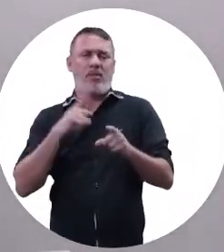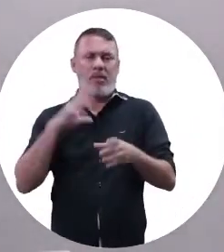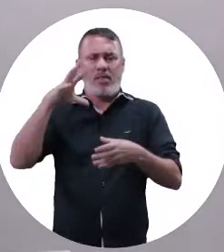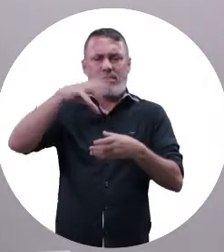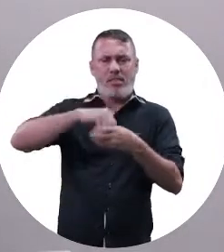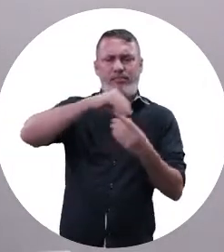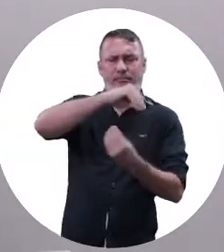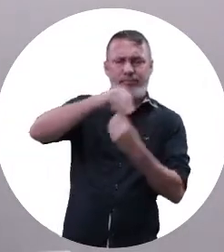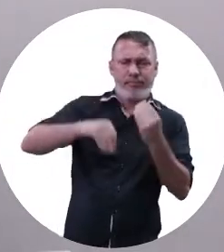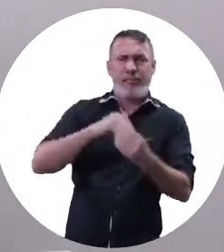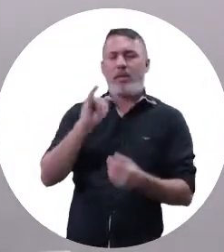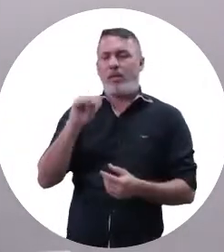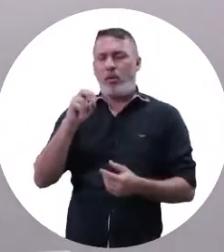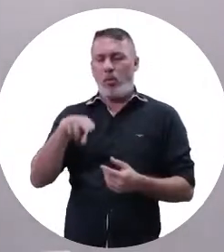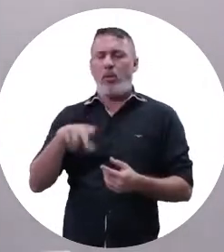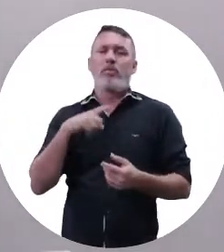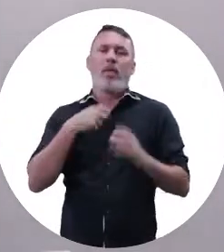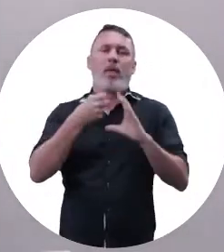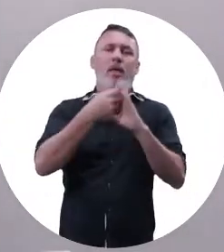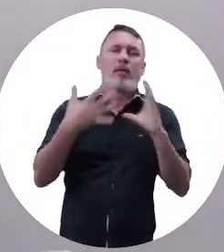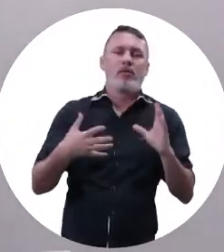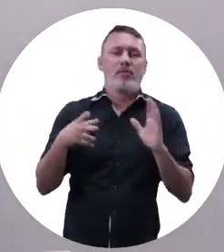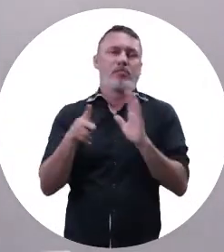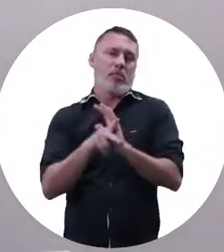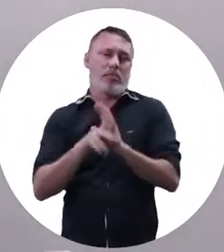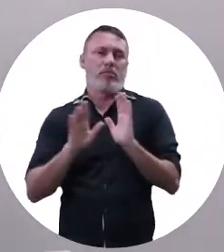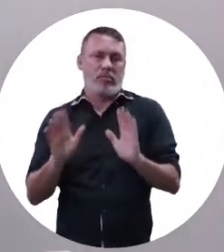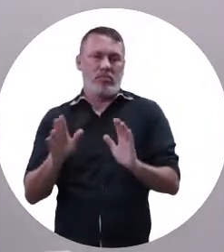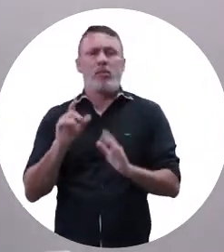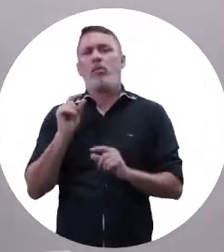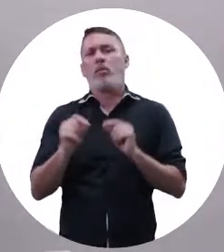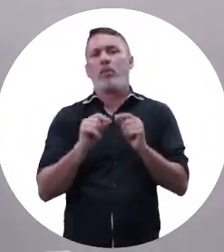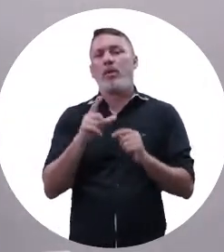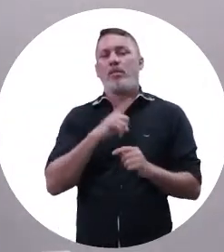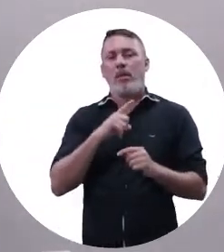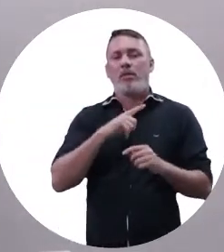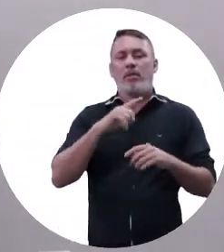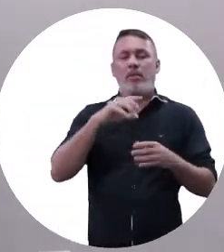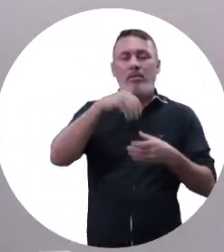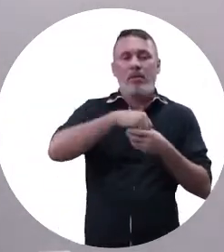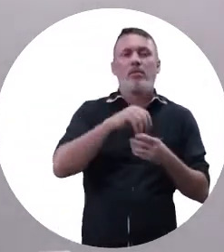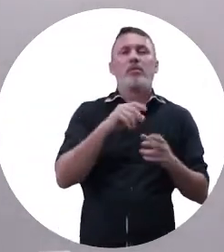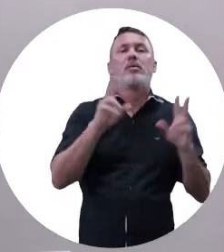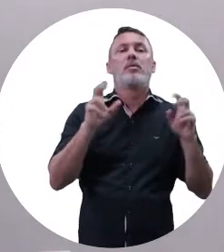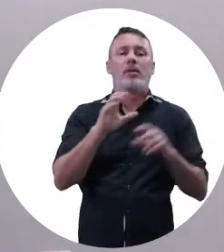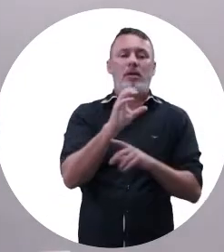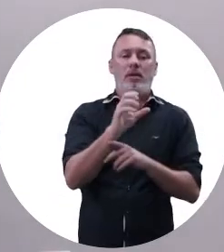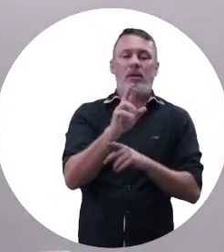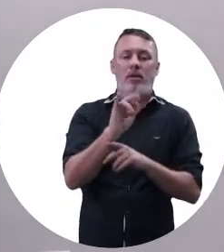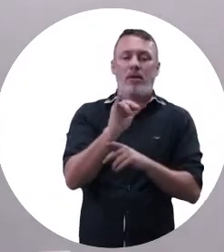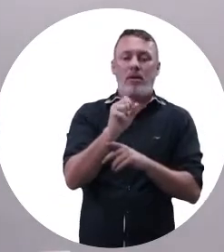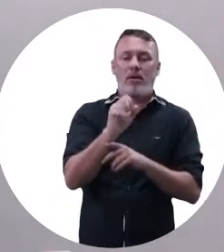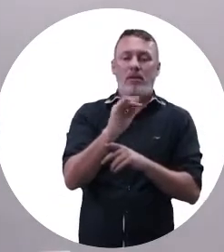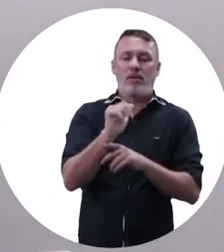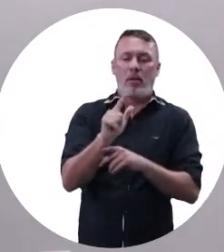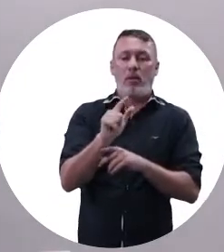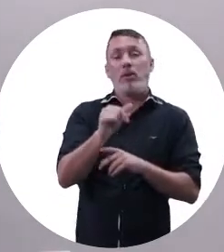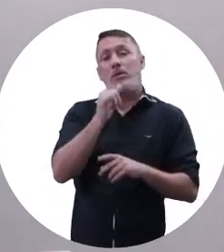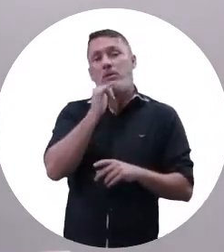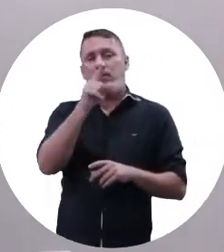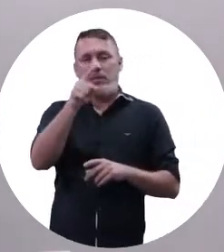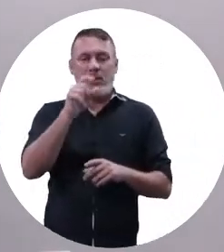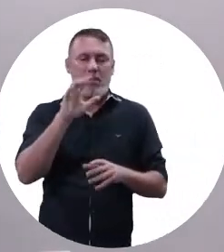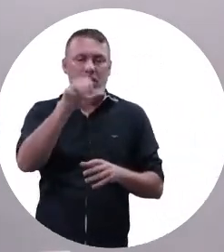iônicos têm algumas características. Primeiro, formam retículos cristalinos, ou seja, cristais. Se você pegar o sal de cozinha,